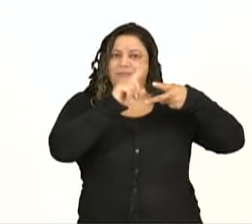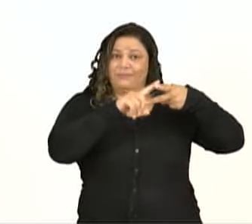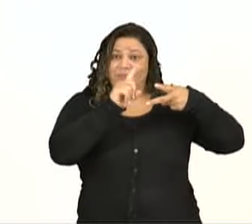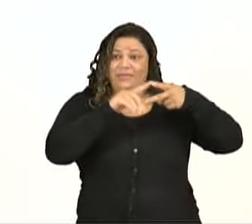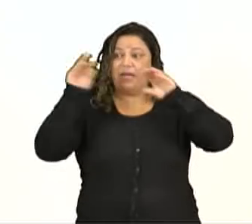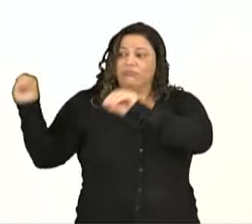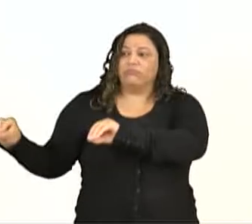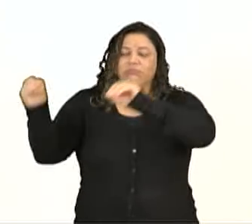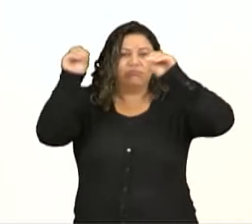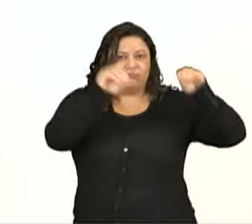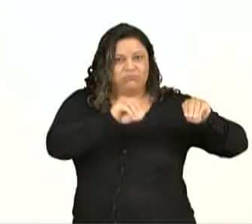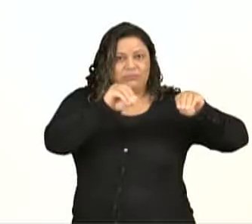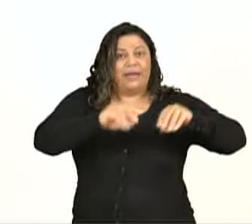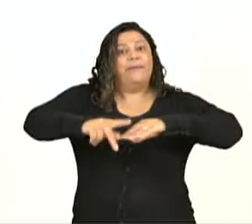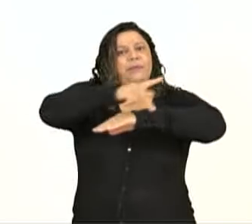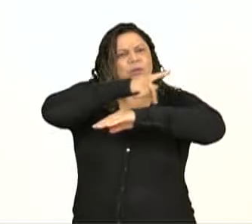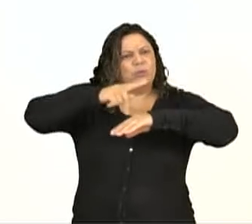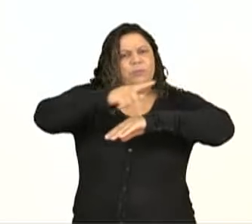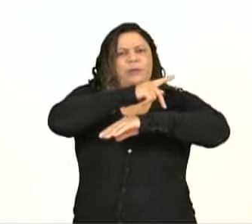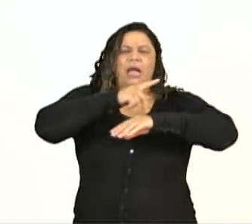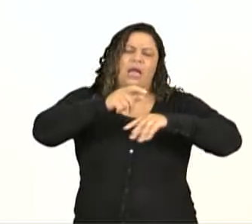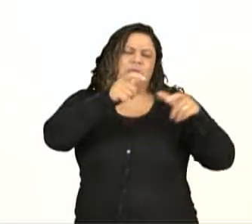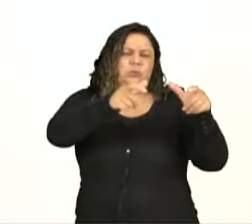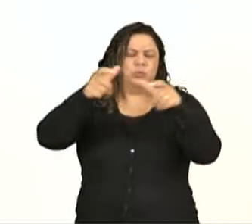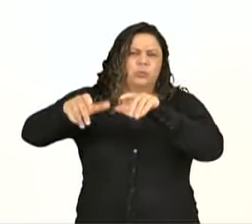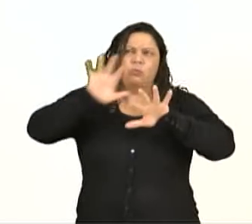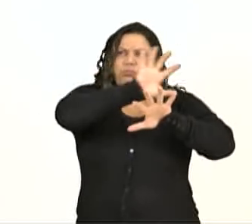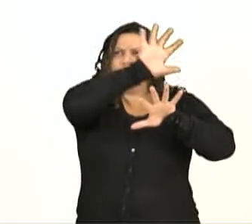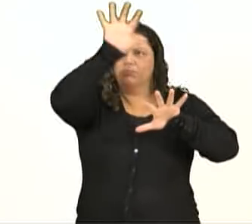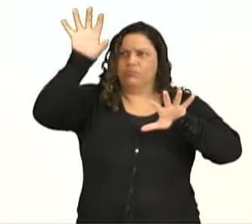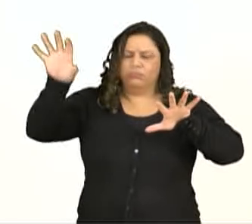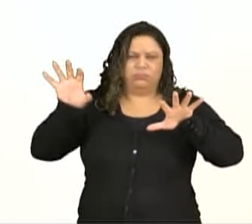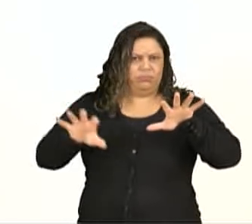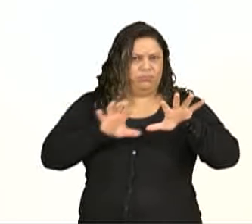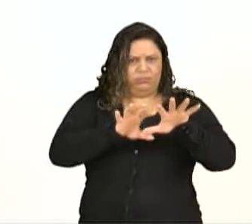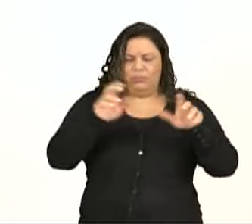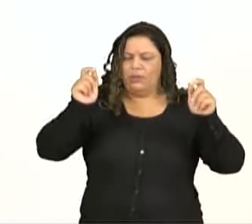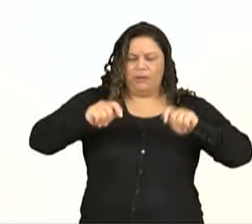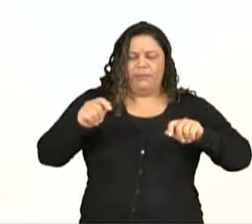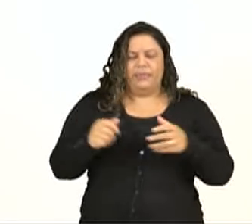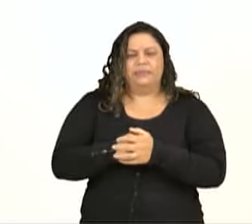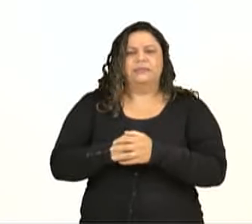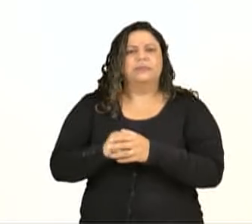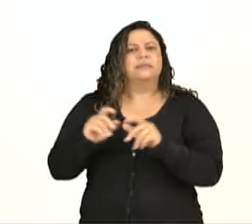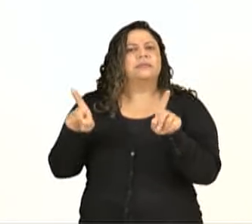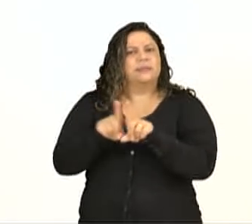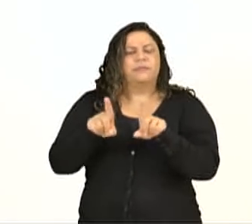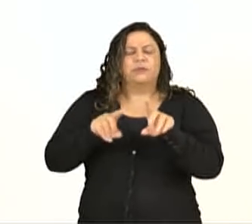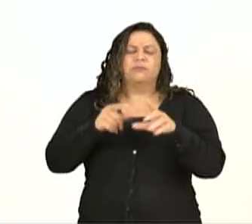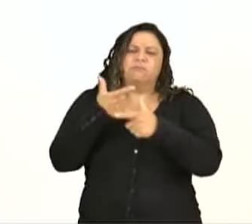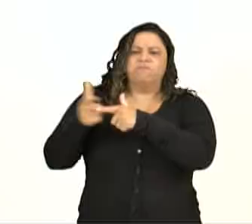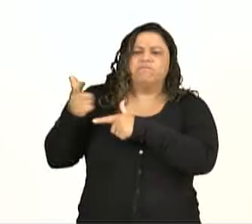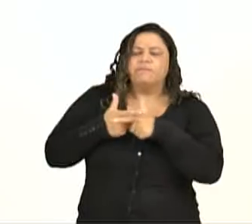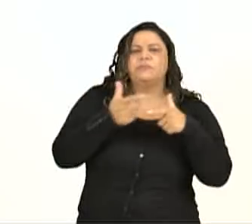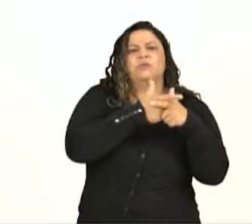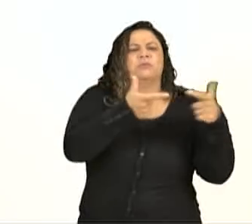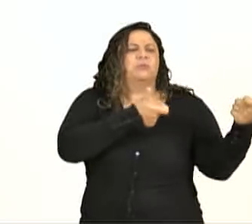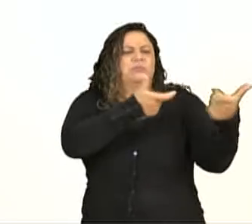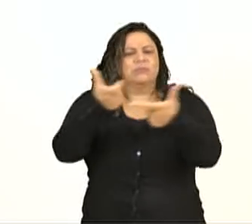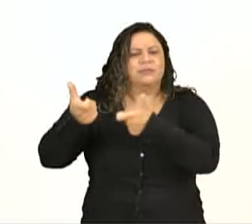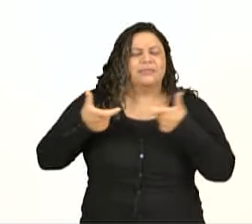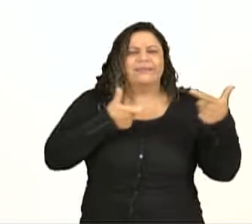se desloca para outro país ou para outra região, dentro do seu próprio país, devido a problemas relacionados a